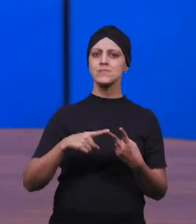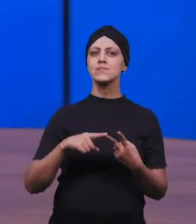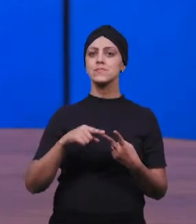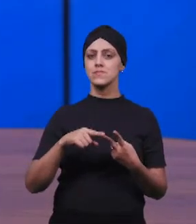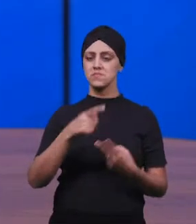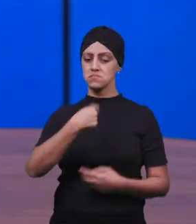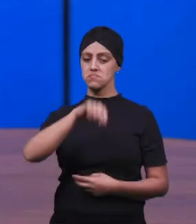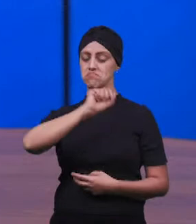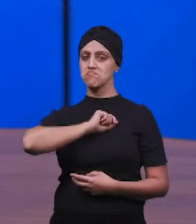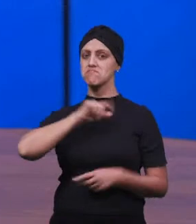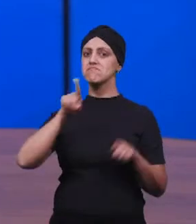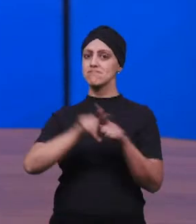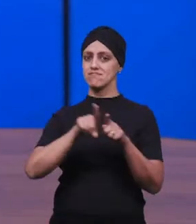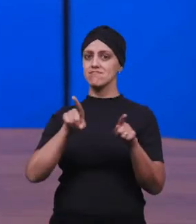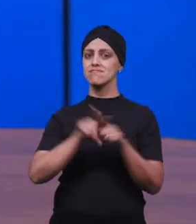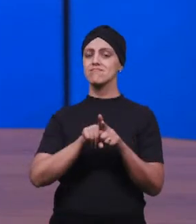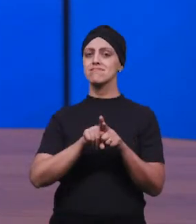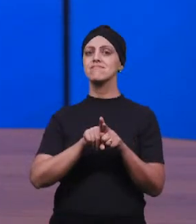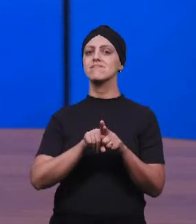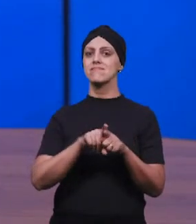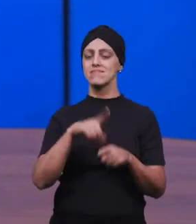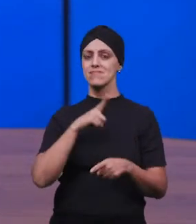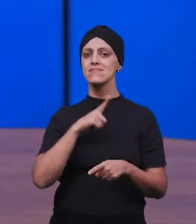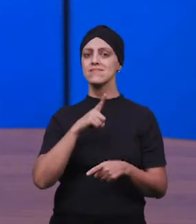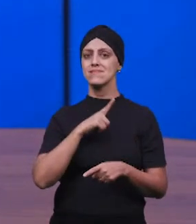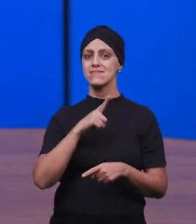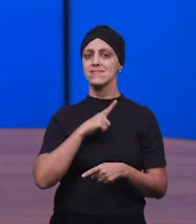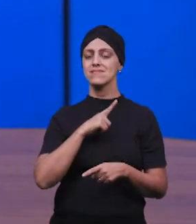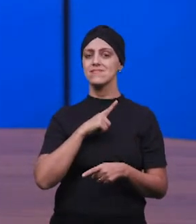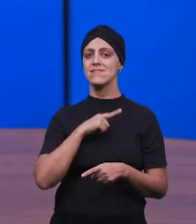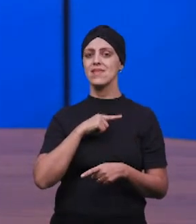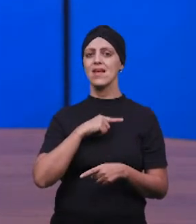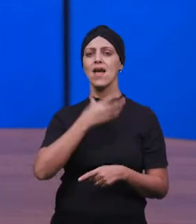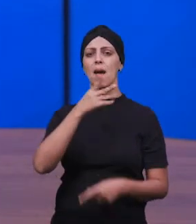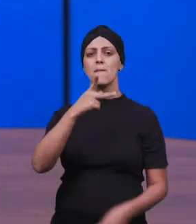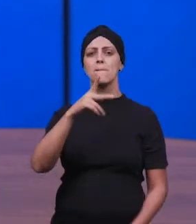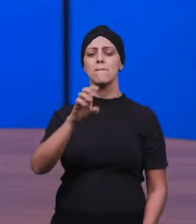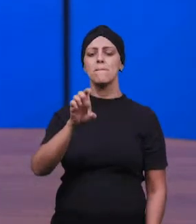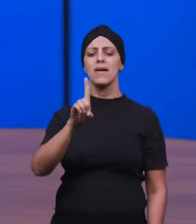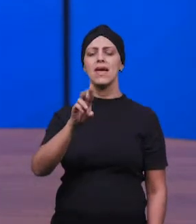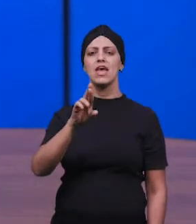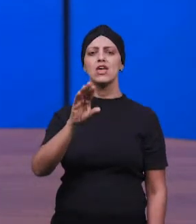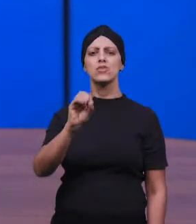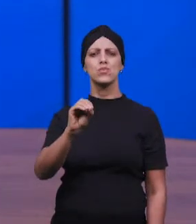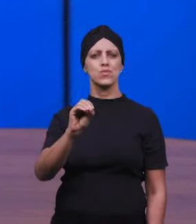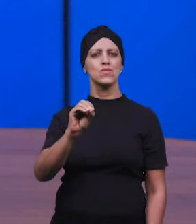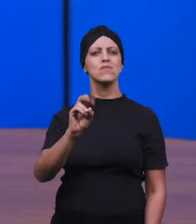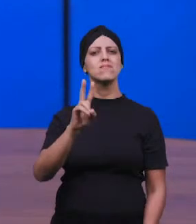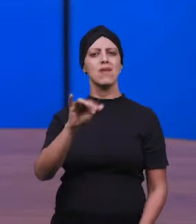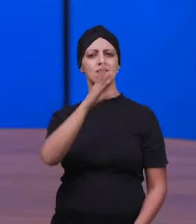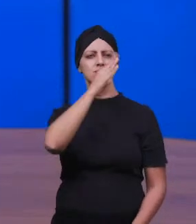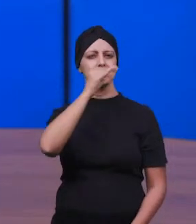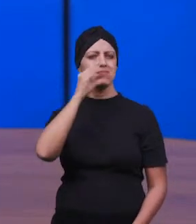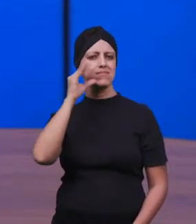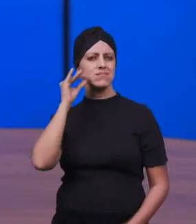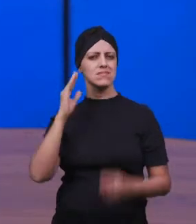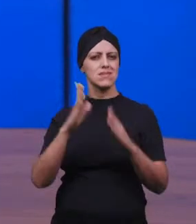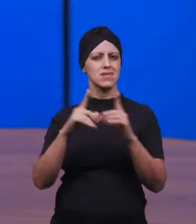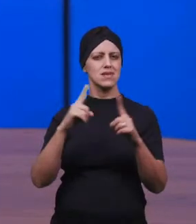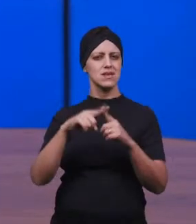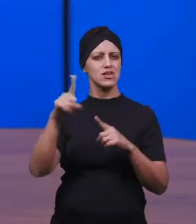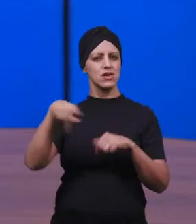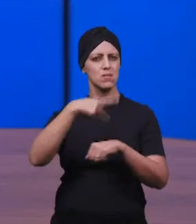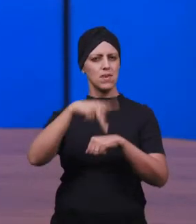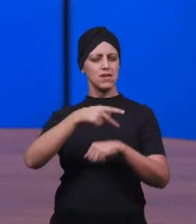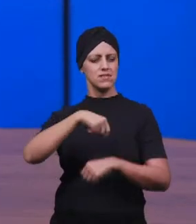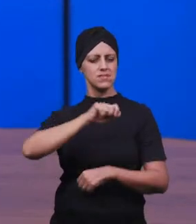E depois vamos para a Espanha, e lá na Espanha nós vamos ter a resposta do Pedro Henrique. O Pedro Henrique é da classe de adolescência da nossa igreja lá